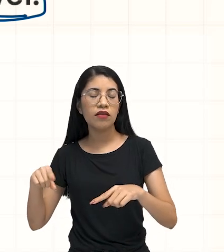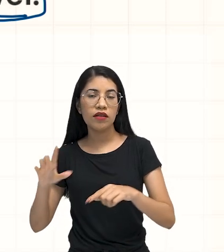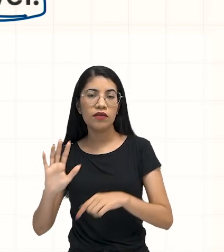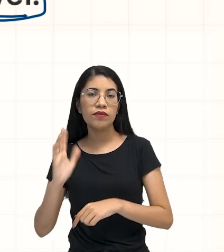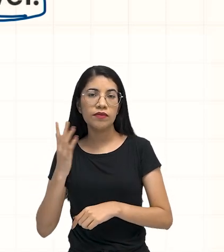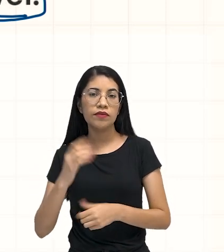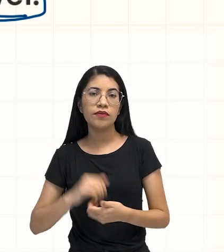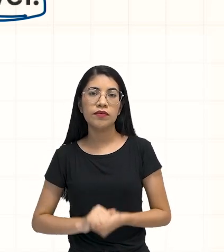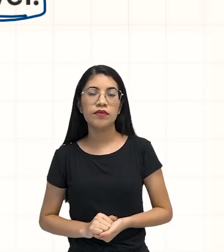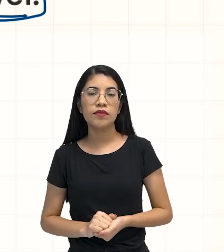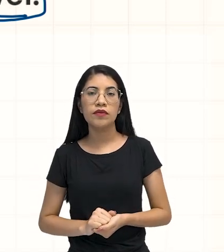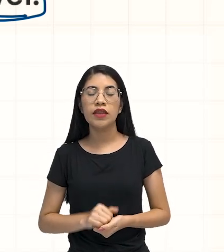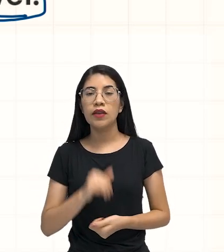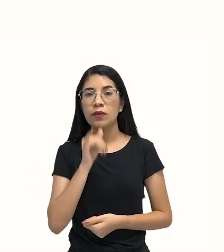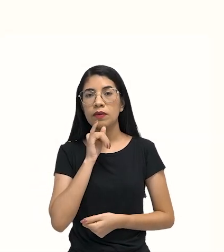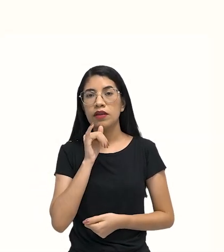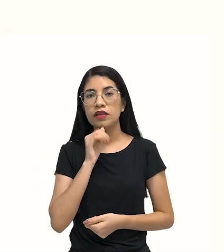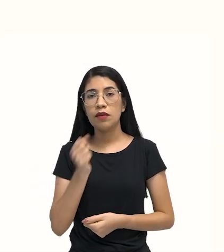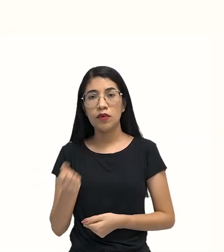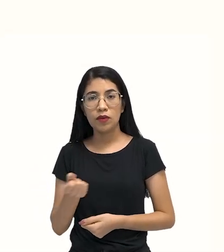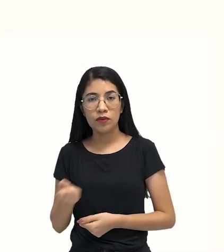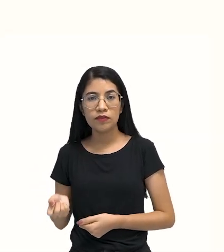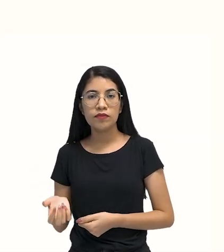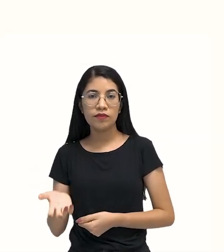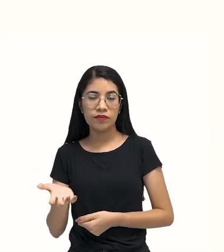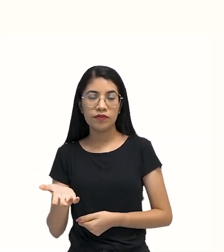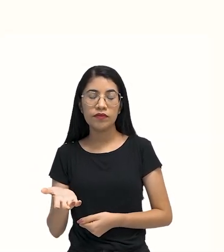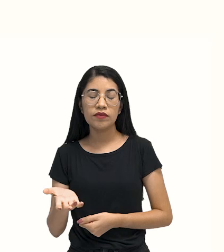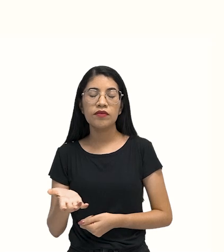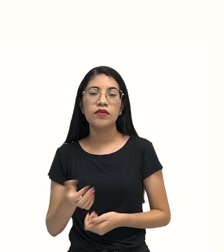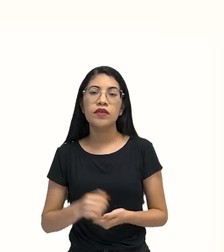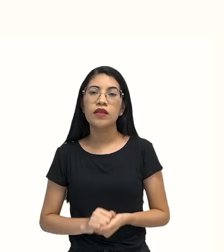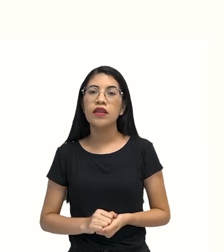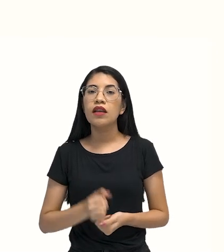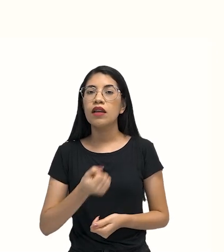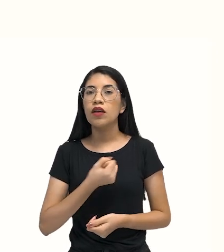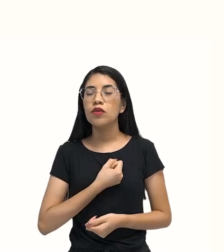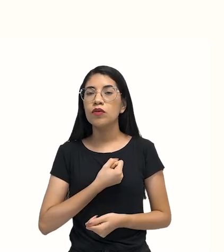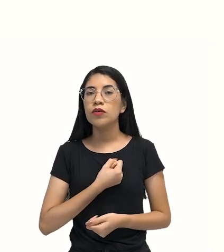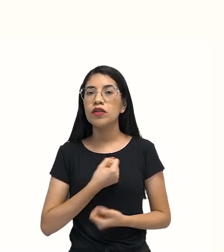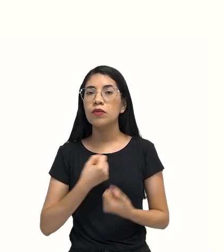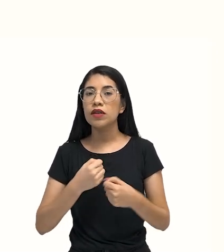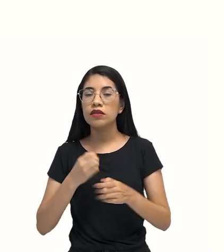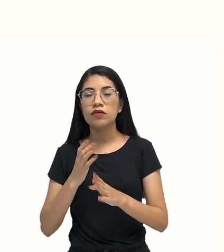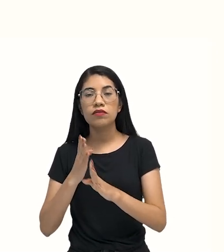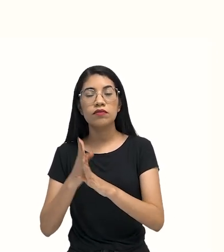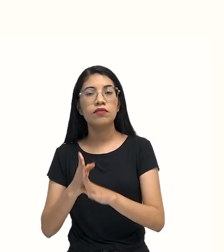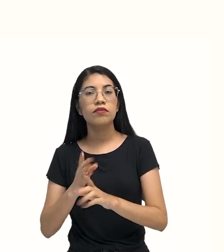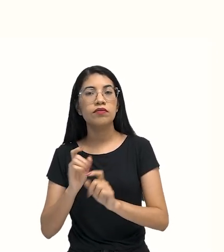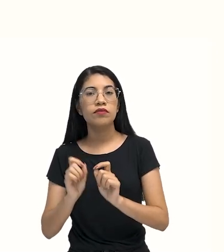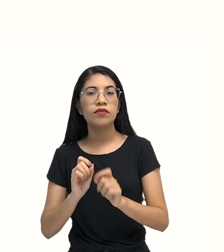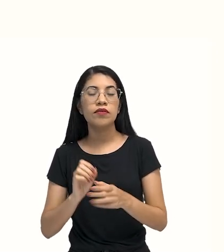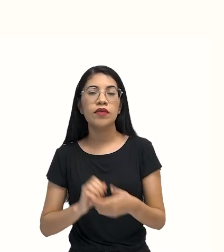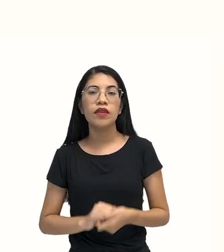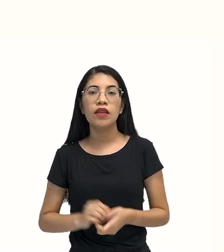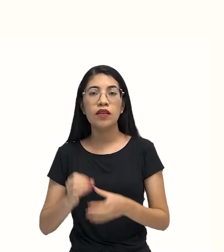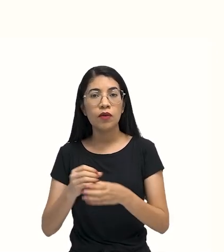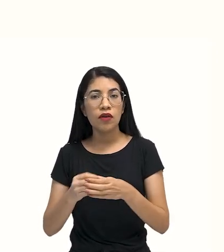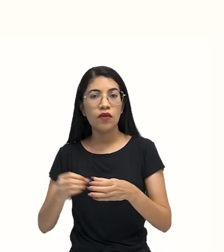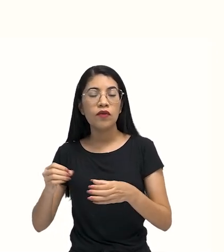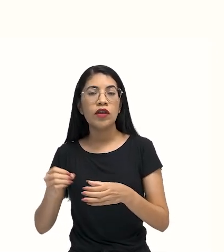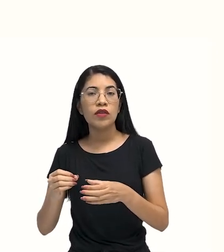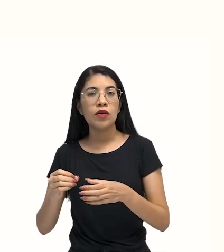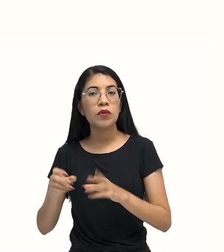evento, no caso ali do dado, são os números que eu quero que saia. O evento é aquilo que eu